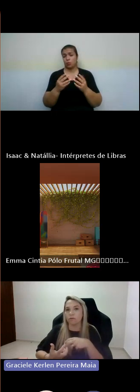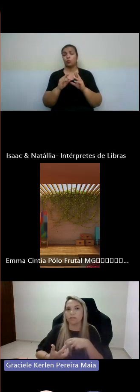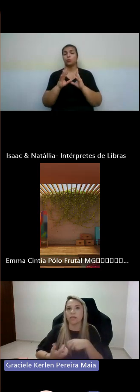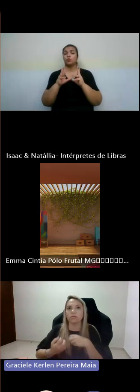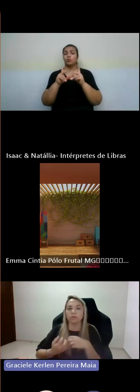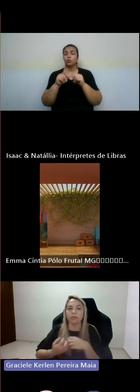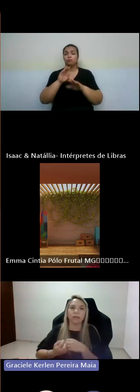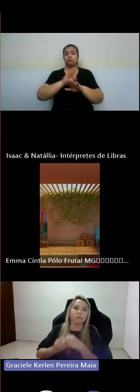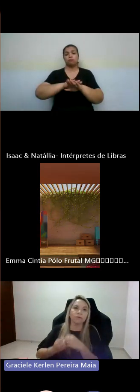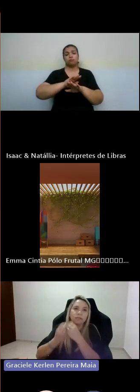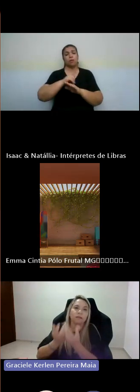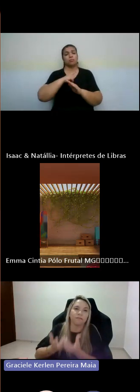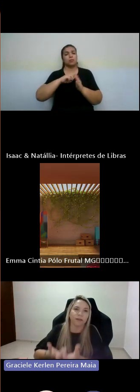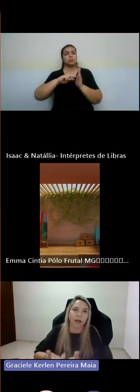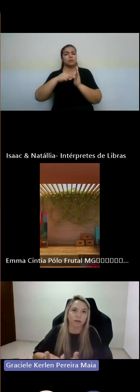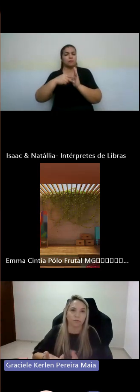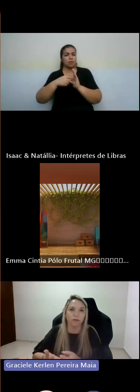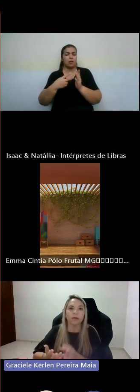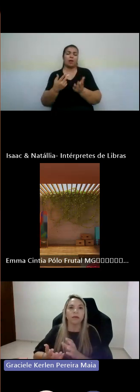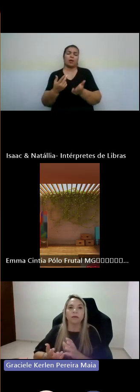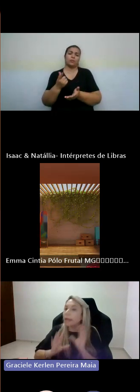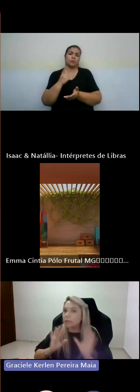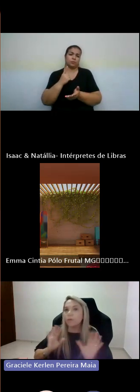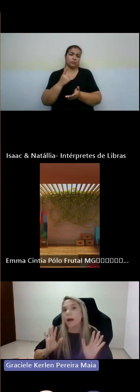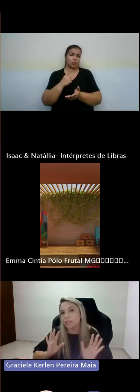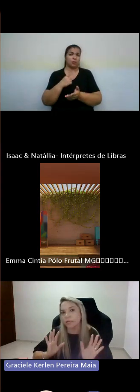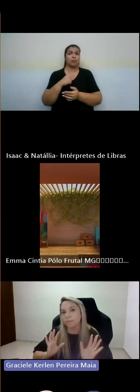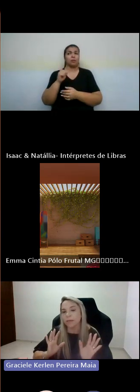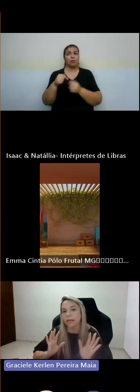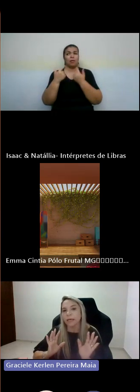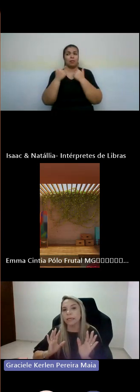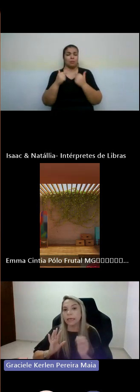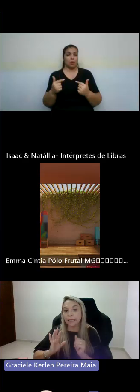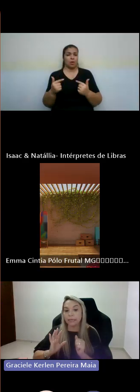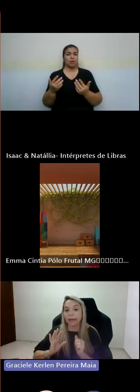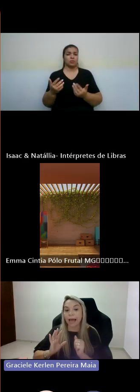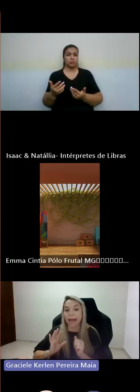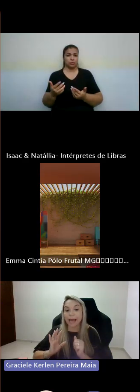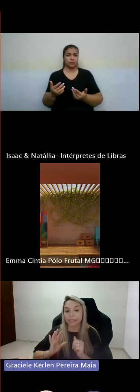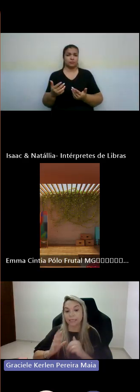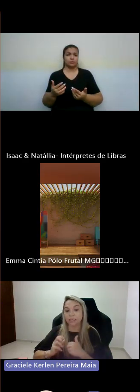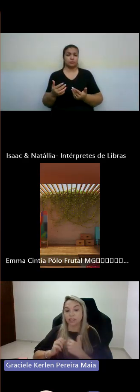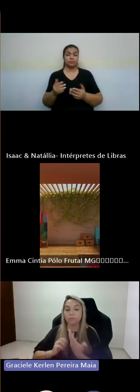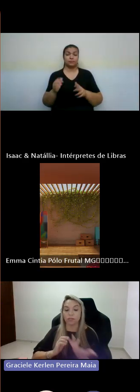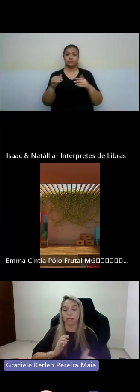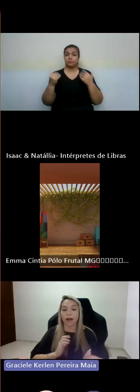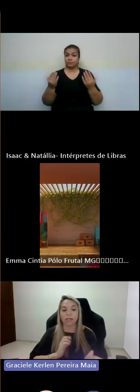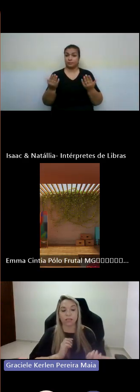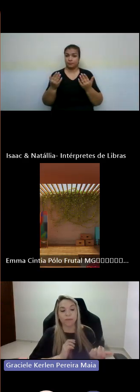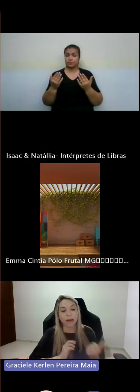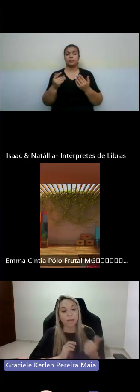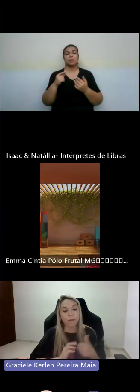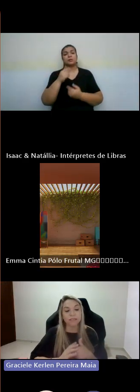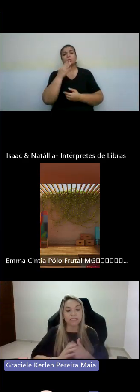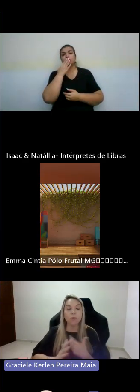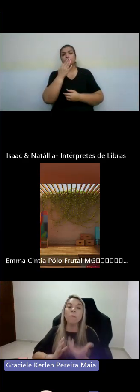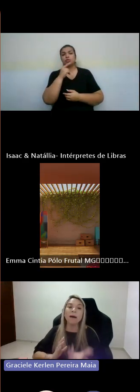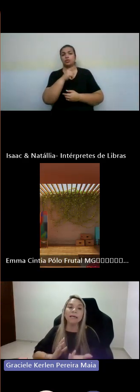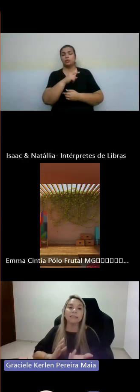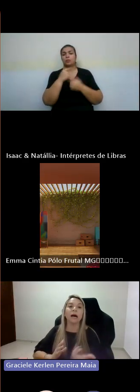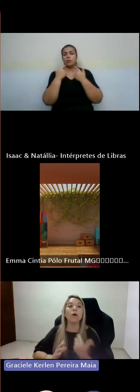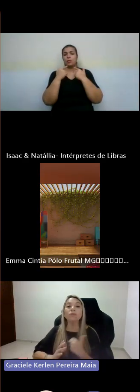significação, ou seja, tudo que tem um significado, é linguagem. E aí, esse tipo de linguagem, ela pode